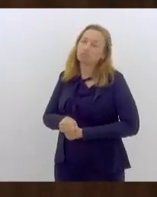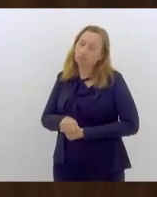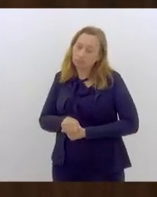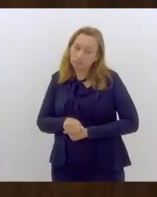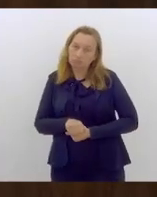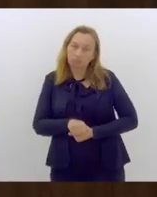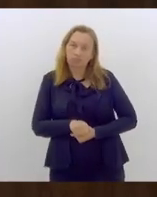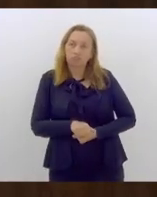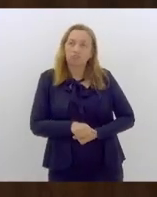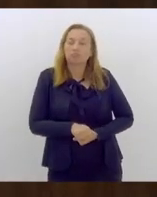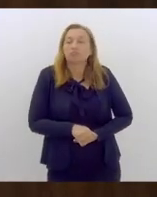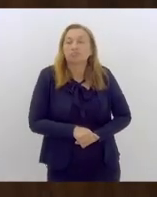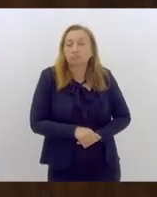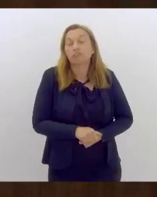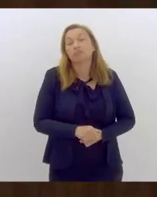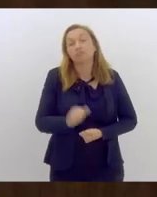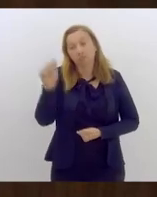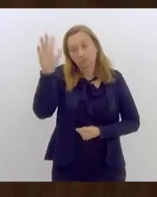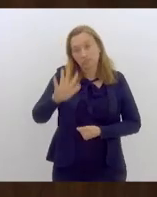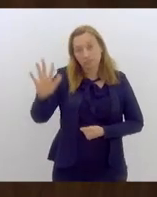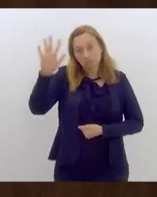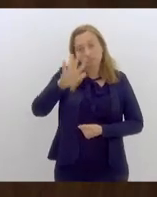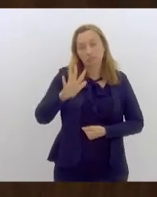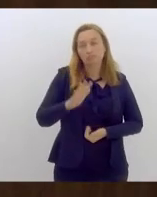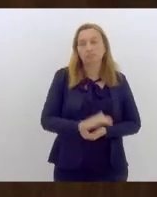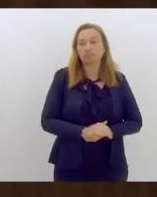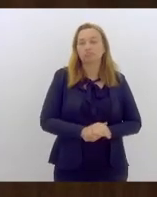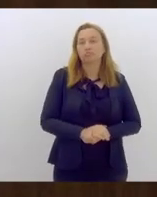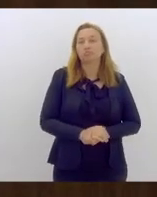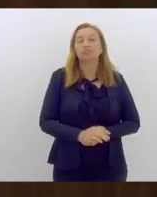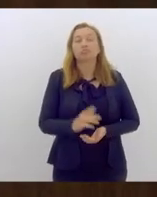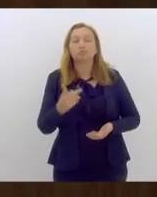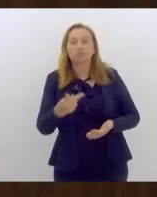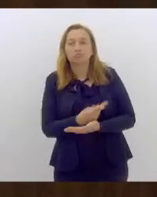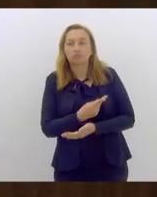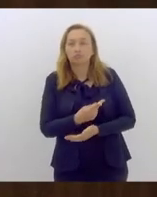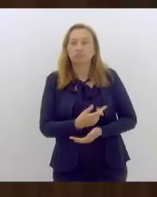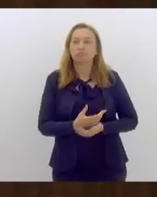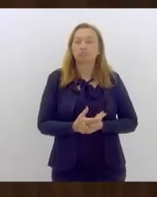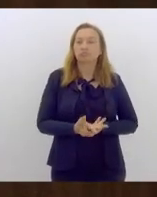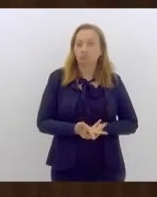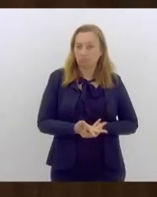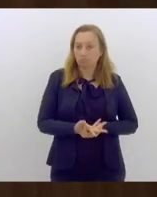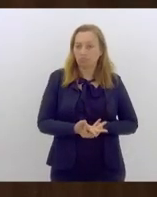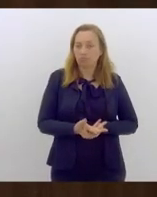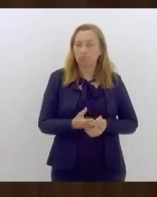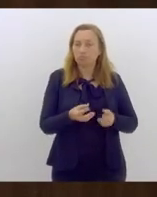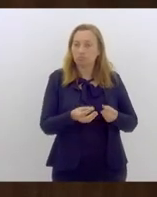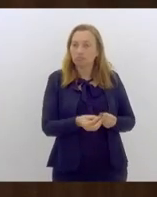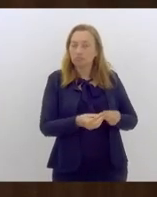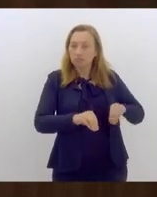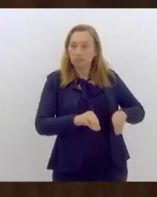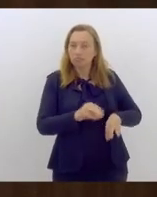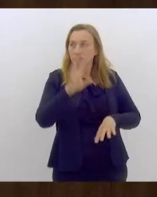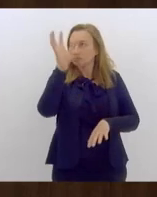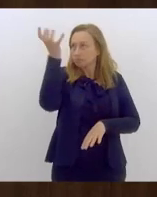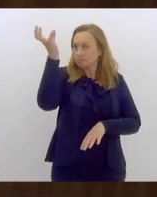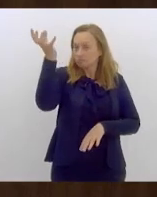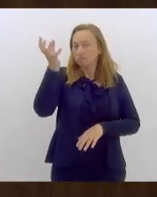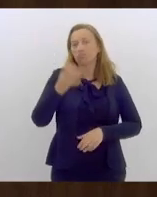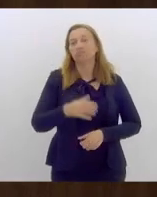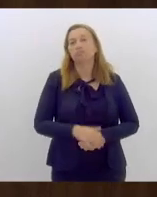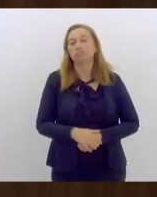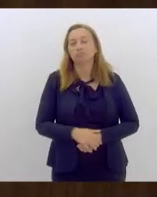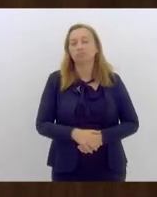vivem no planeta. E, em geral, quando esses eventos climáticos de grandes proporções, esses desastres climáticos de grandes proporções